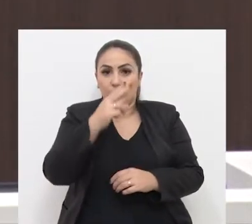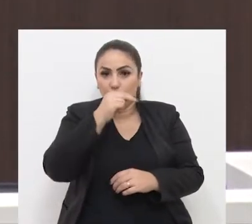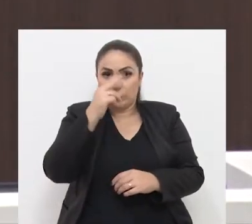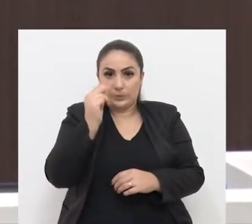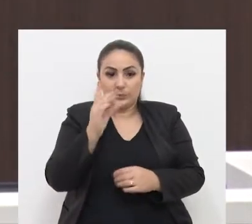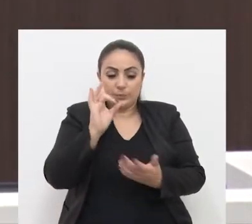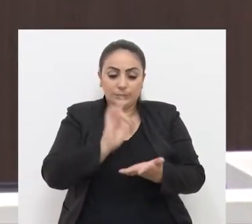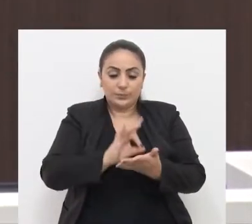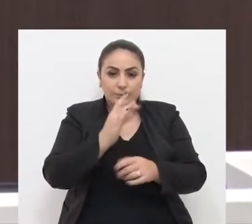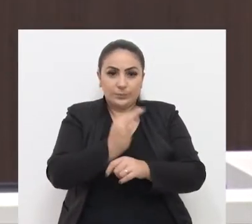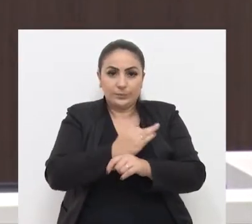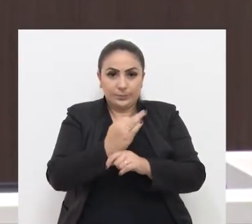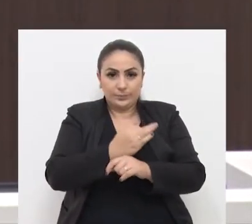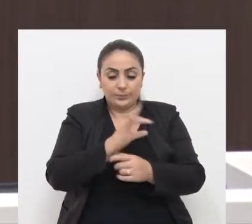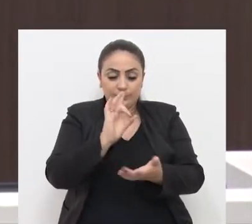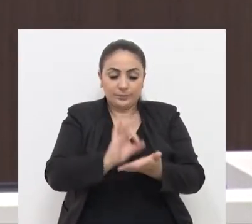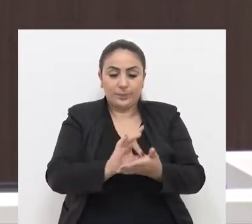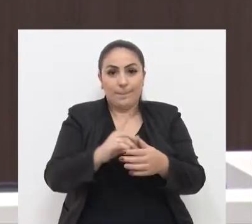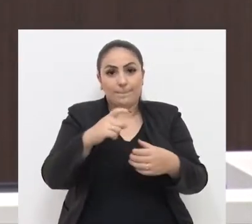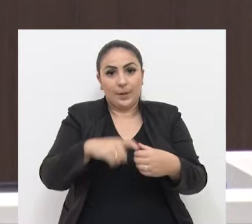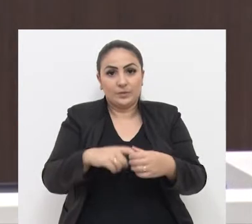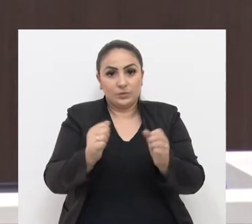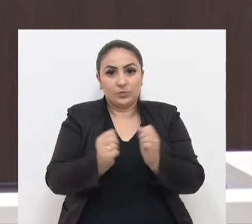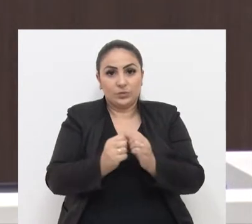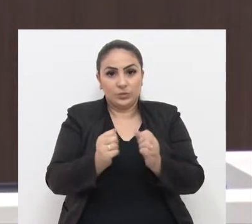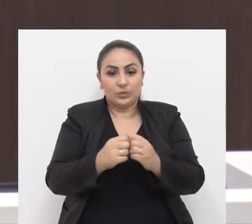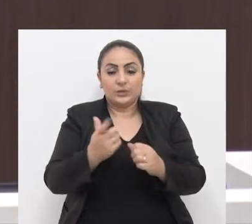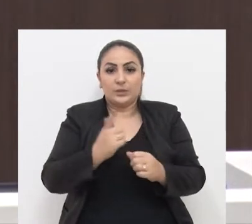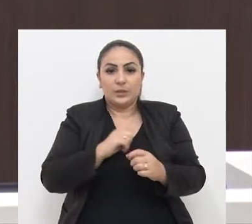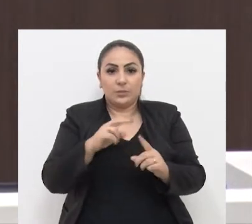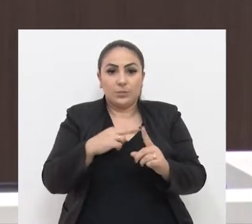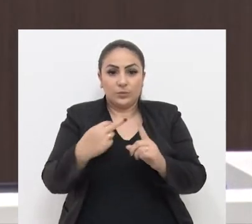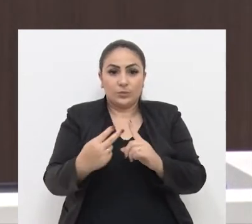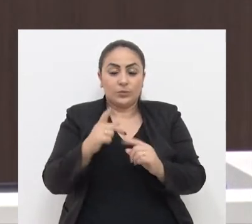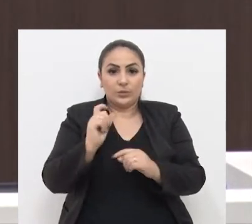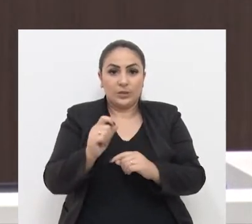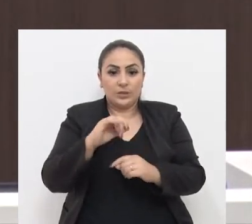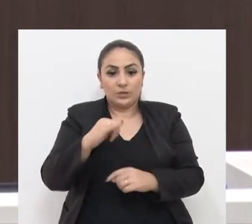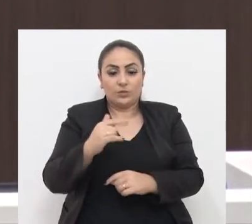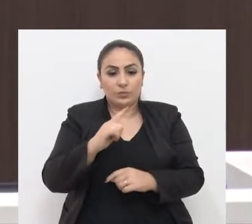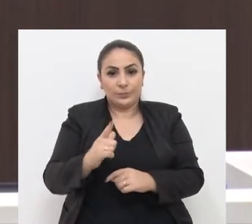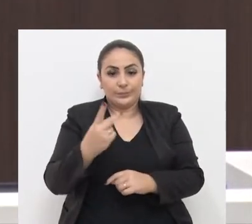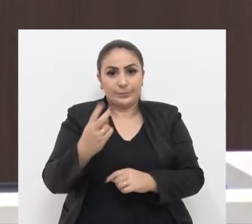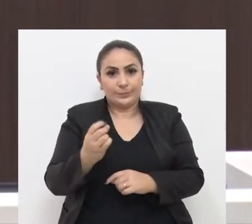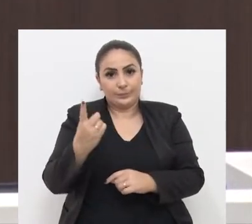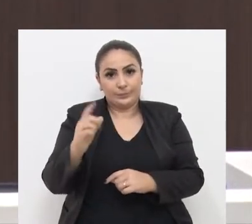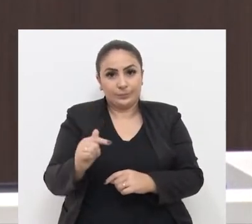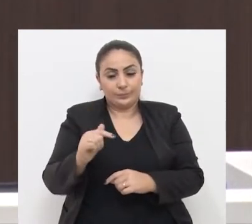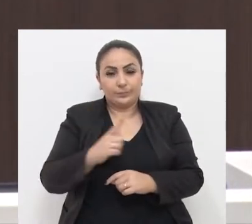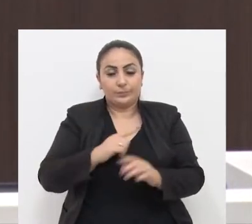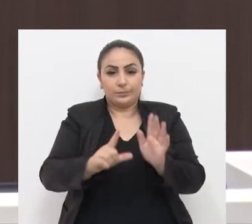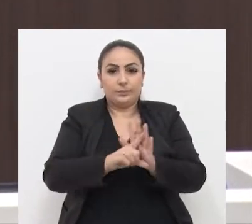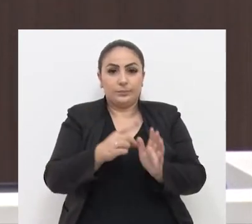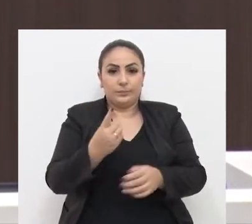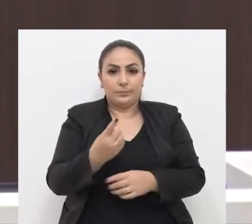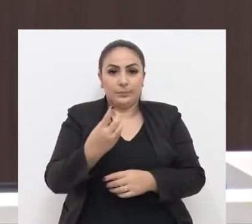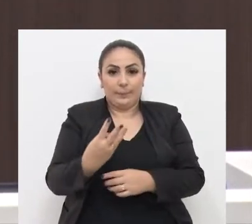município, formalizando de parcerias, tendo em vista que em julho de 2017 a lei